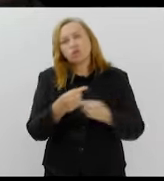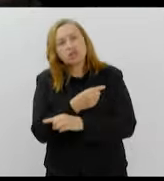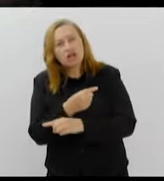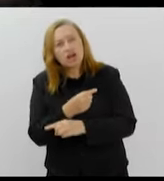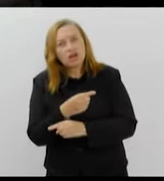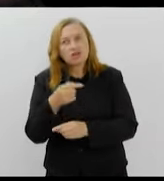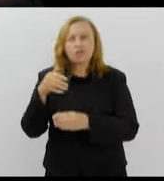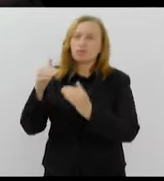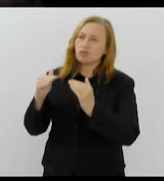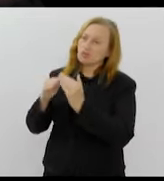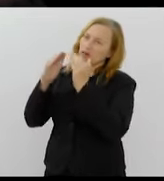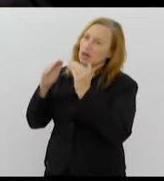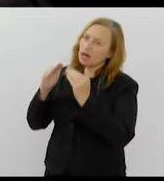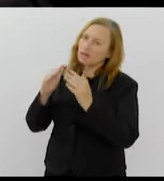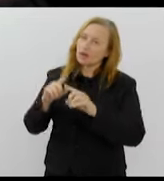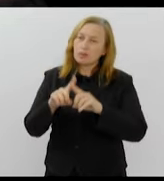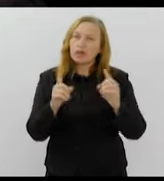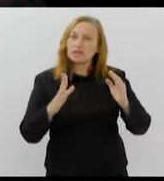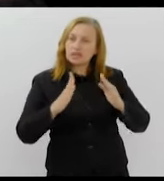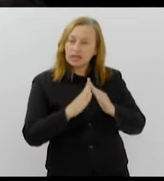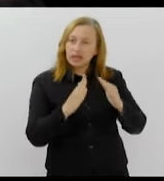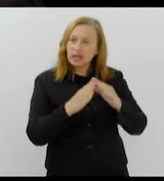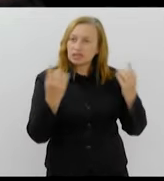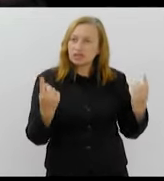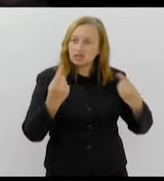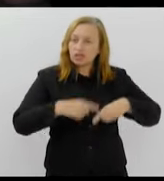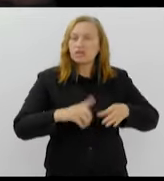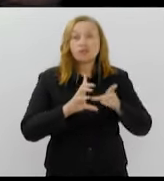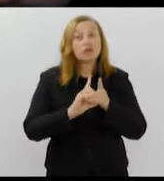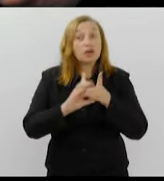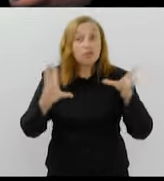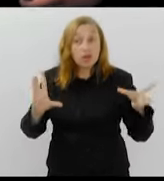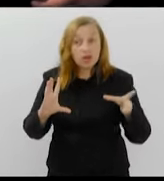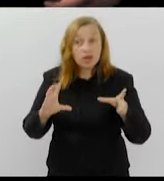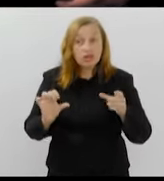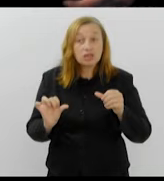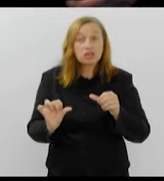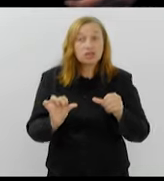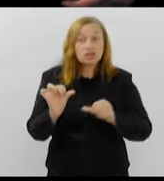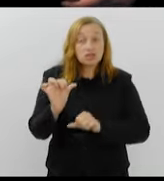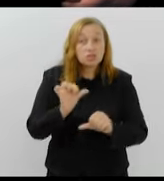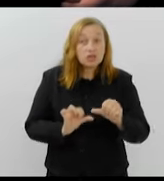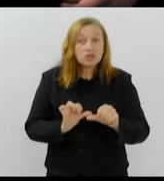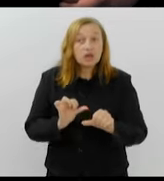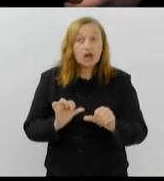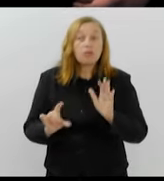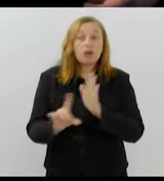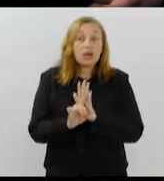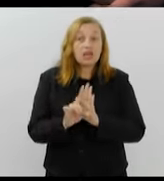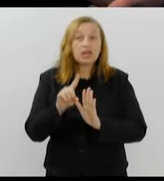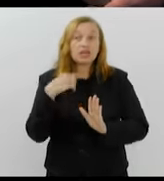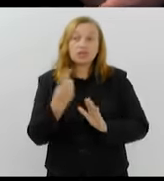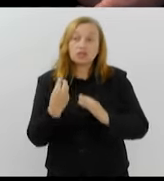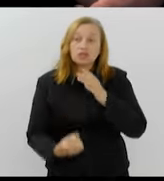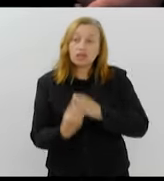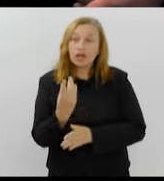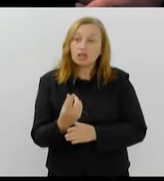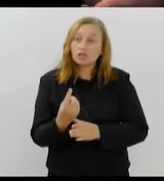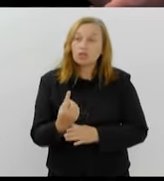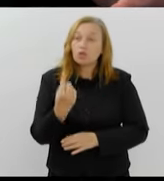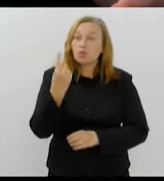favorável mas a casa topou o desafio democrático de mudar uma lei que nós tínhamos construído um ano